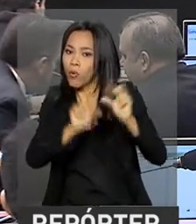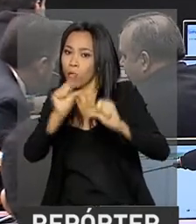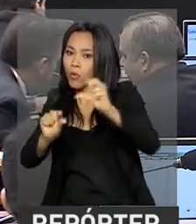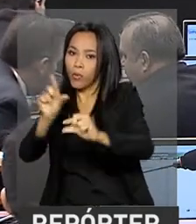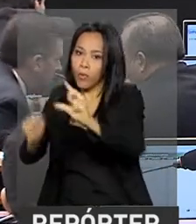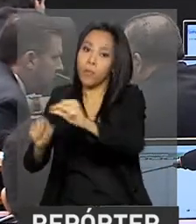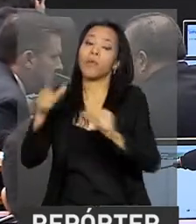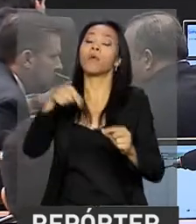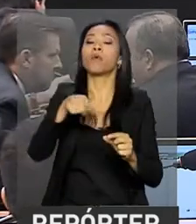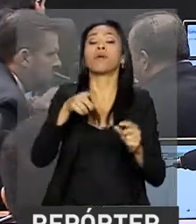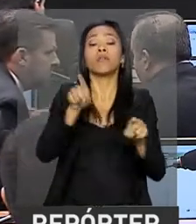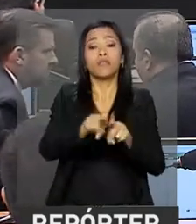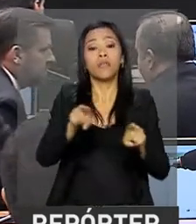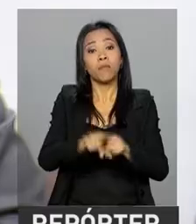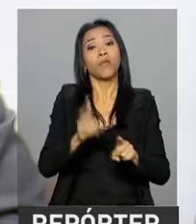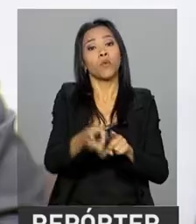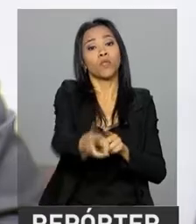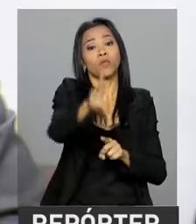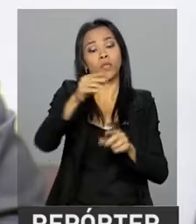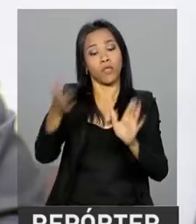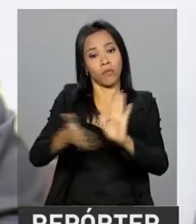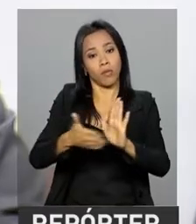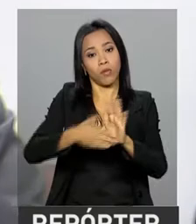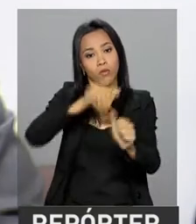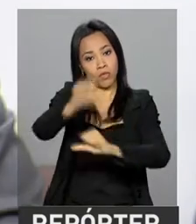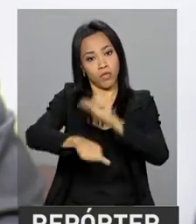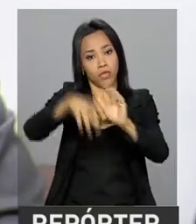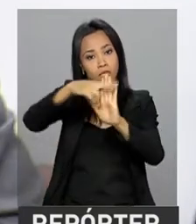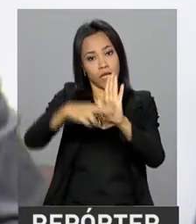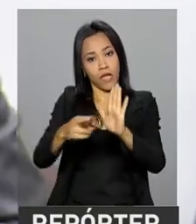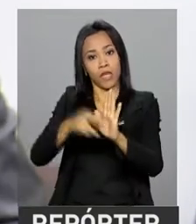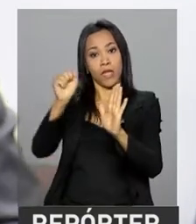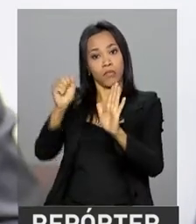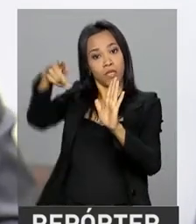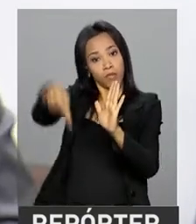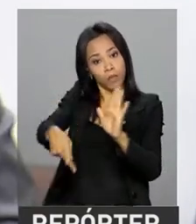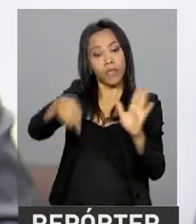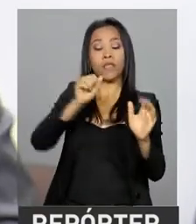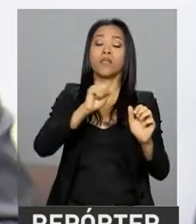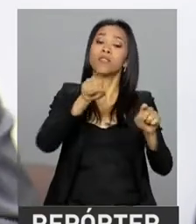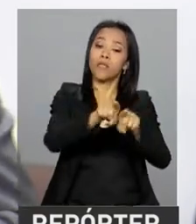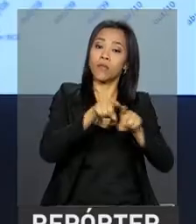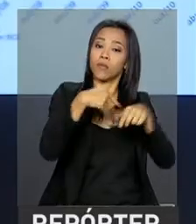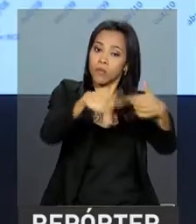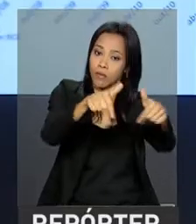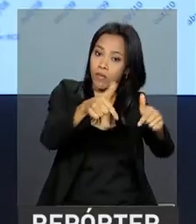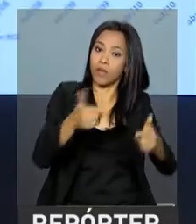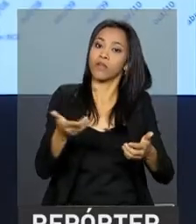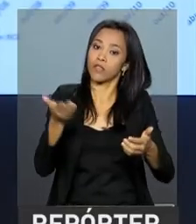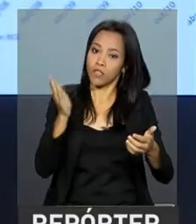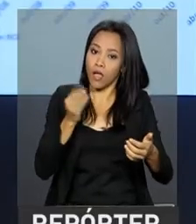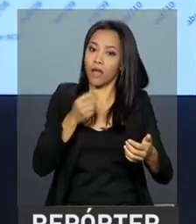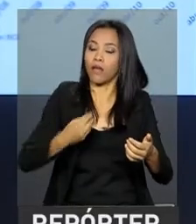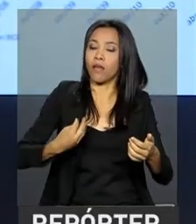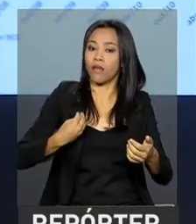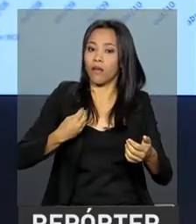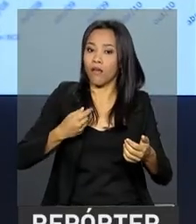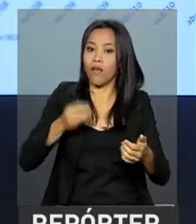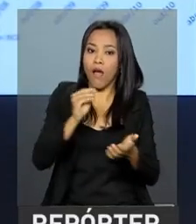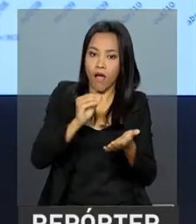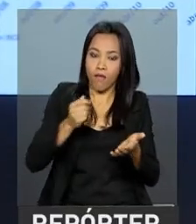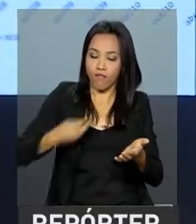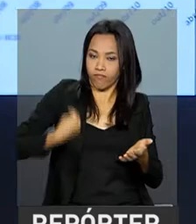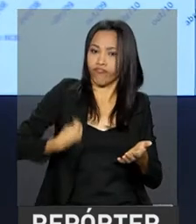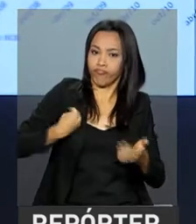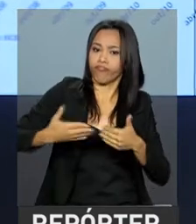econômicas e a continuidade das reformas, como da Previdência e Trabalho, que estão em andamento. Não só a LDO, mas